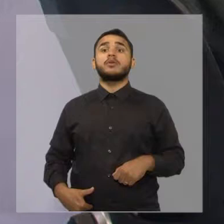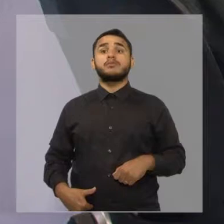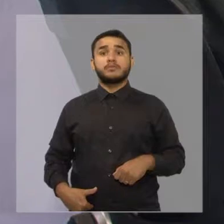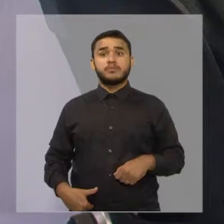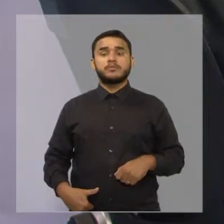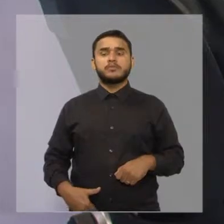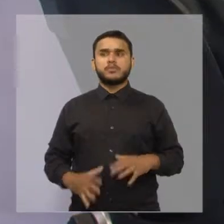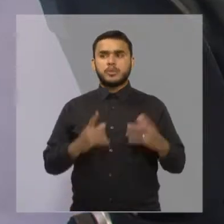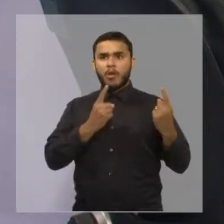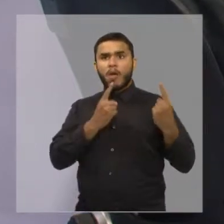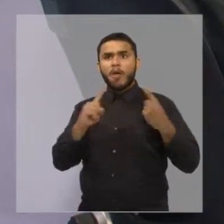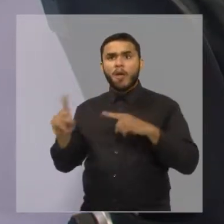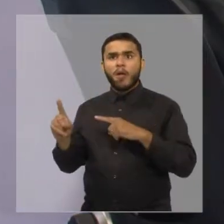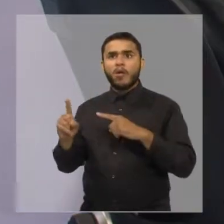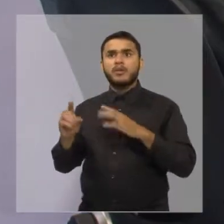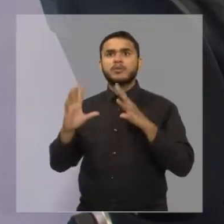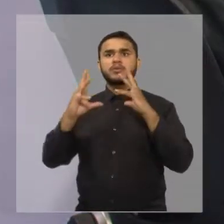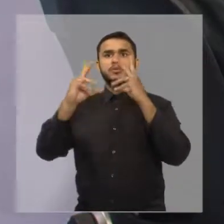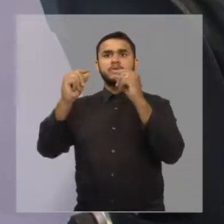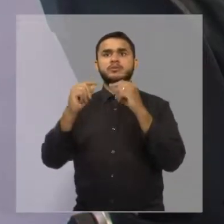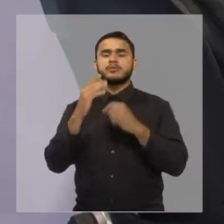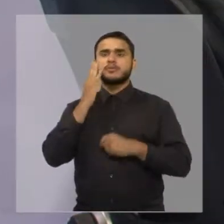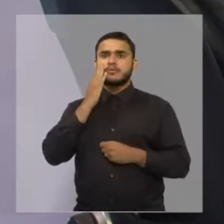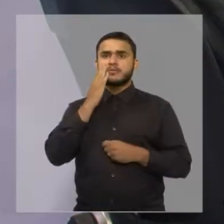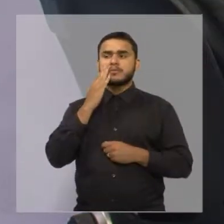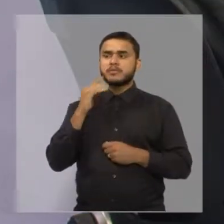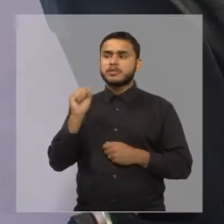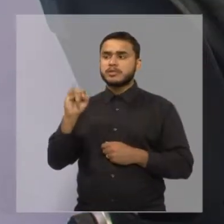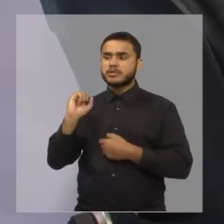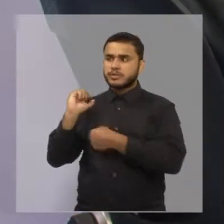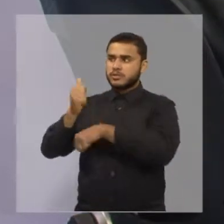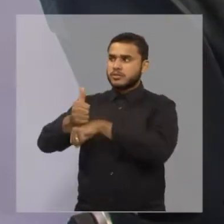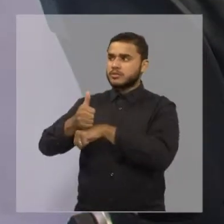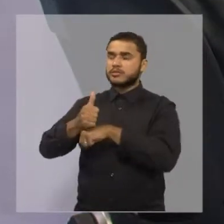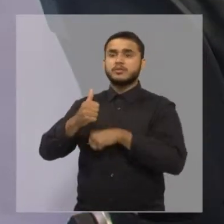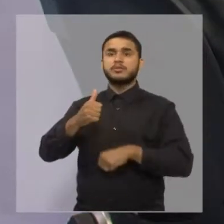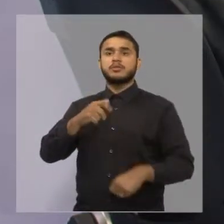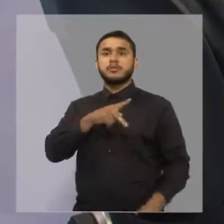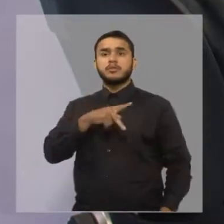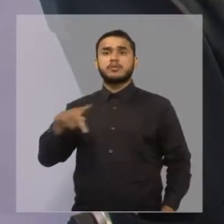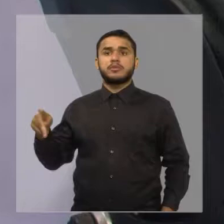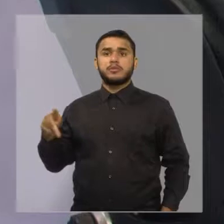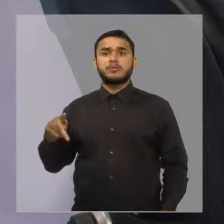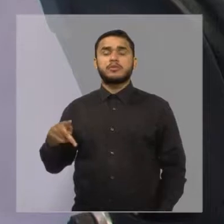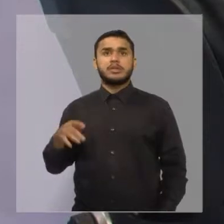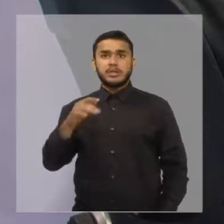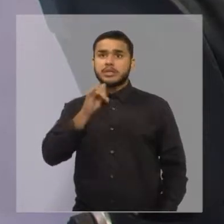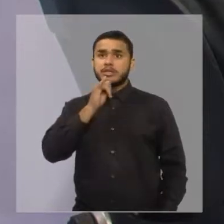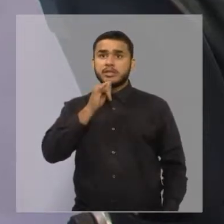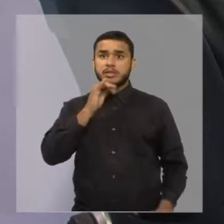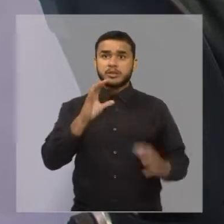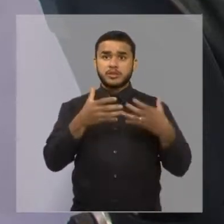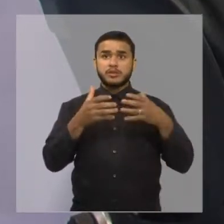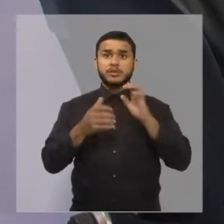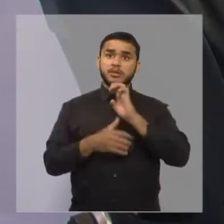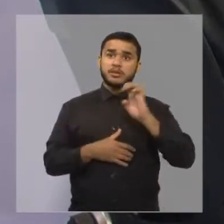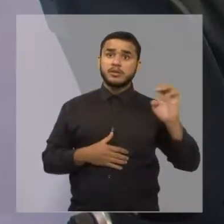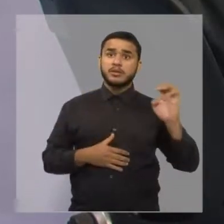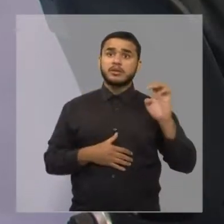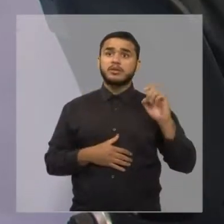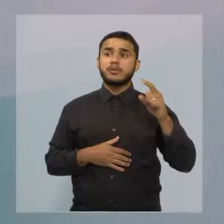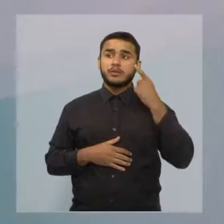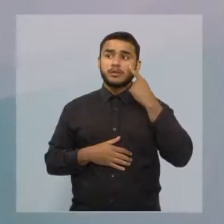contra ilegitimidades, a resistência francesa contra a invasão lá dos alemães. Resistência, como a esquerda costuma dizer,